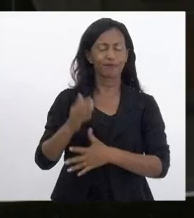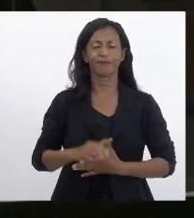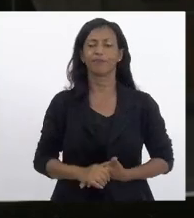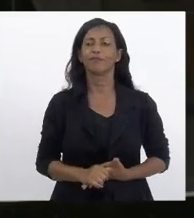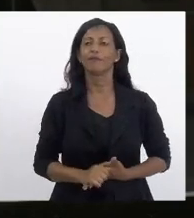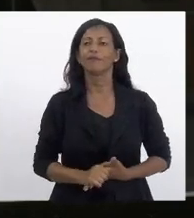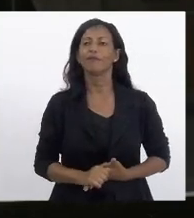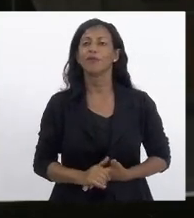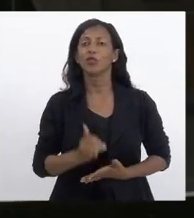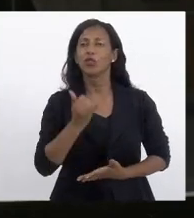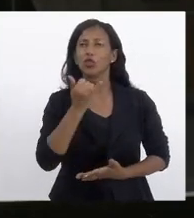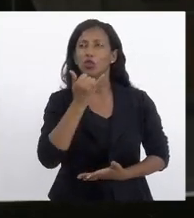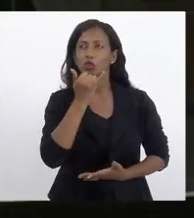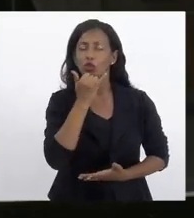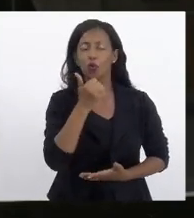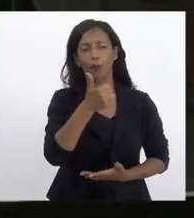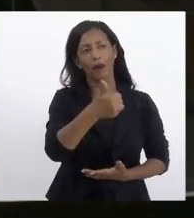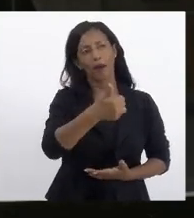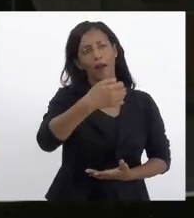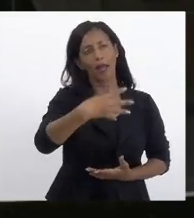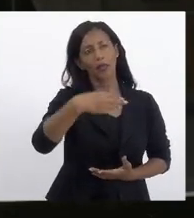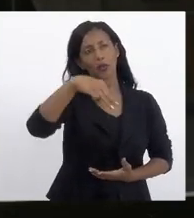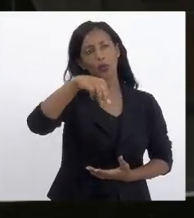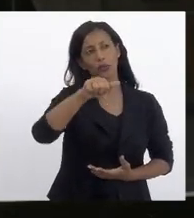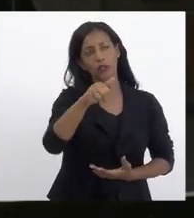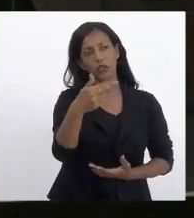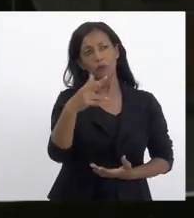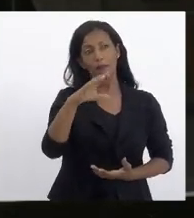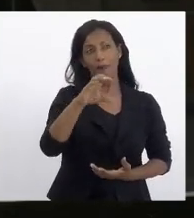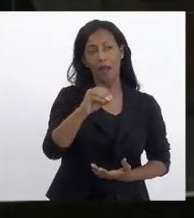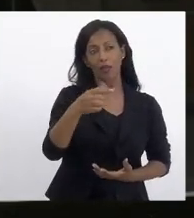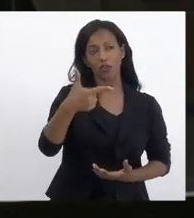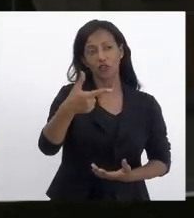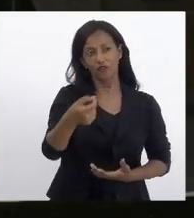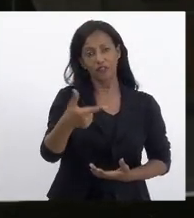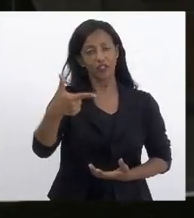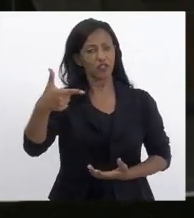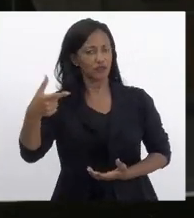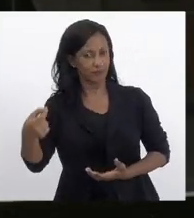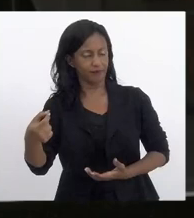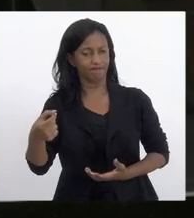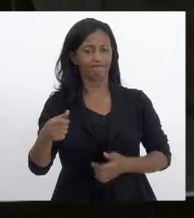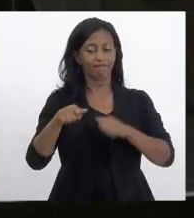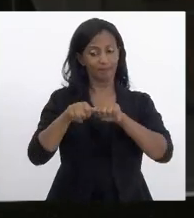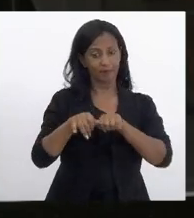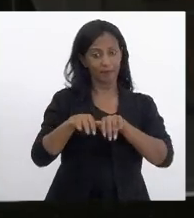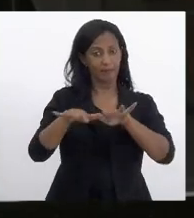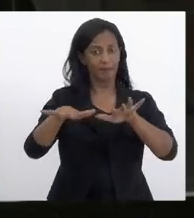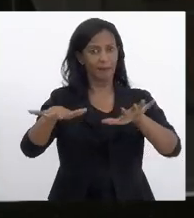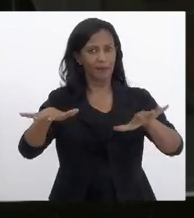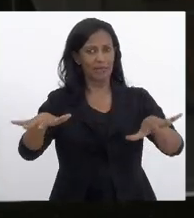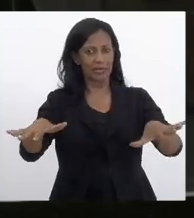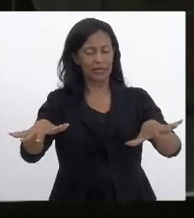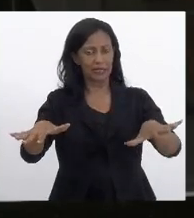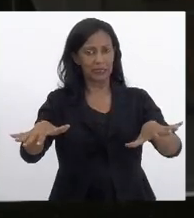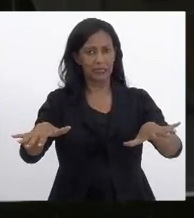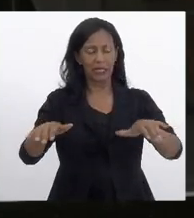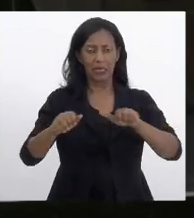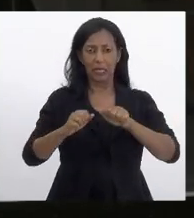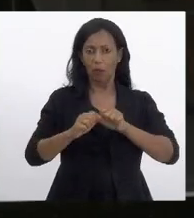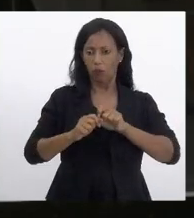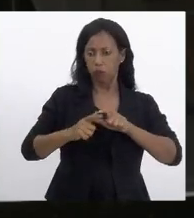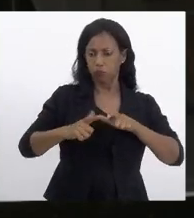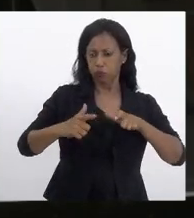De 2020, 14 de março de 2020. A pandemia cresceu